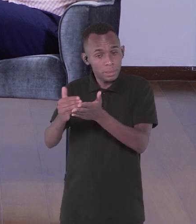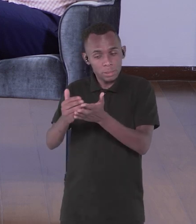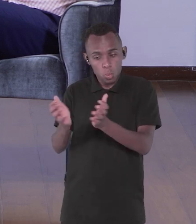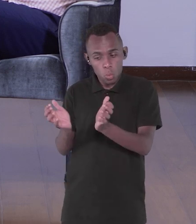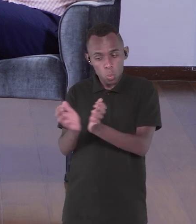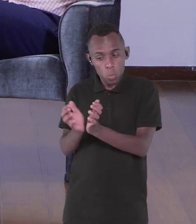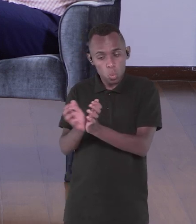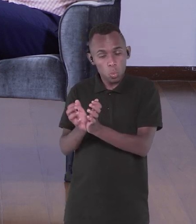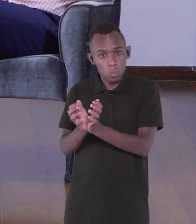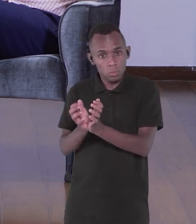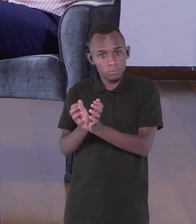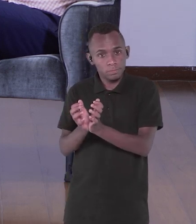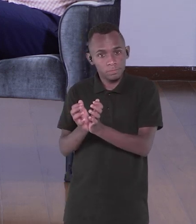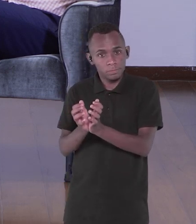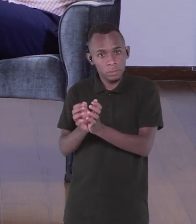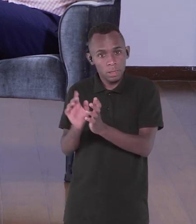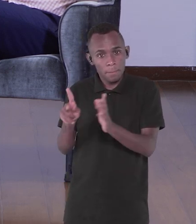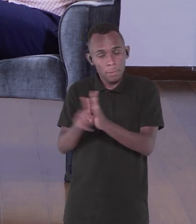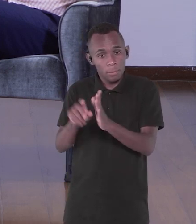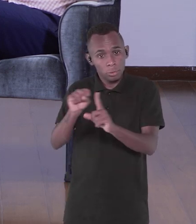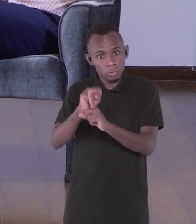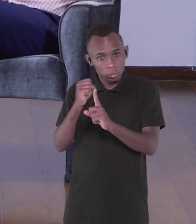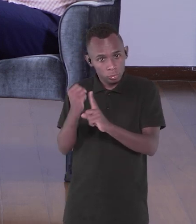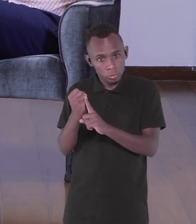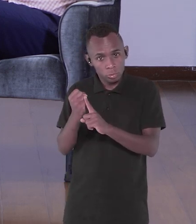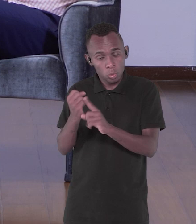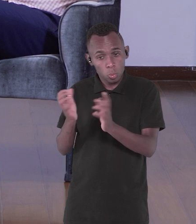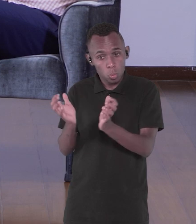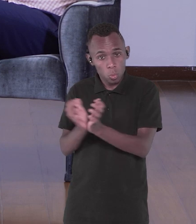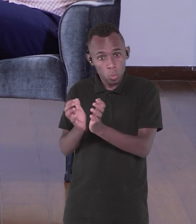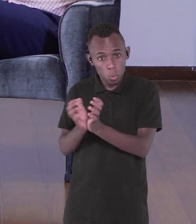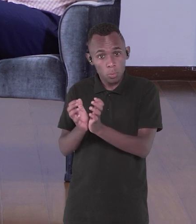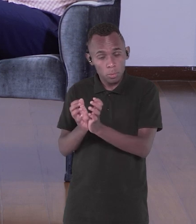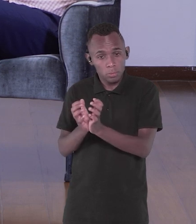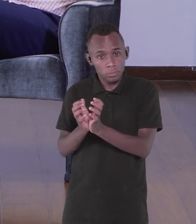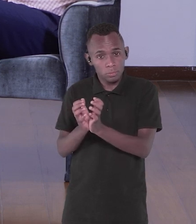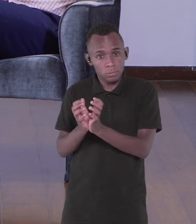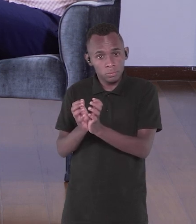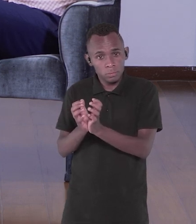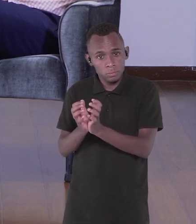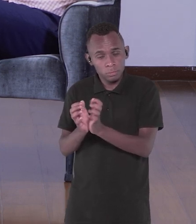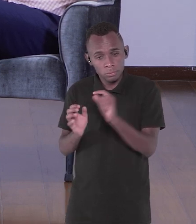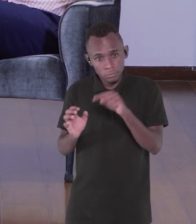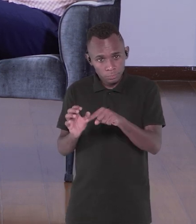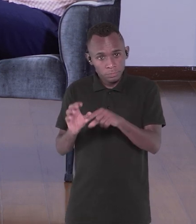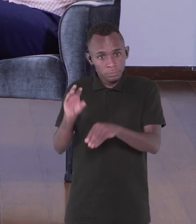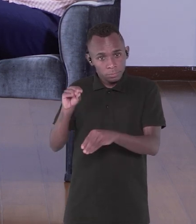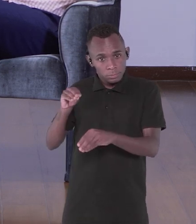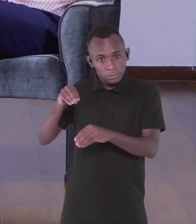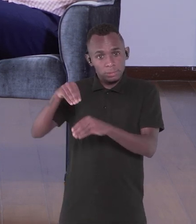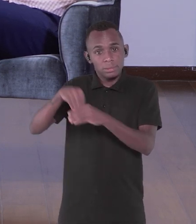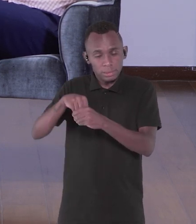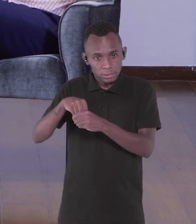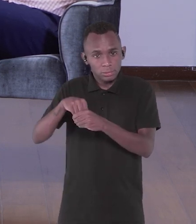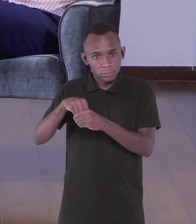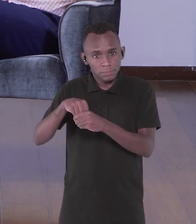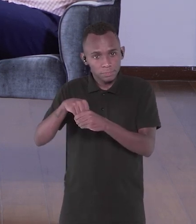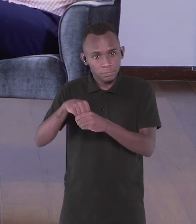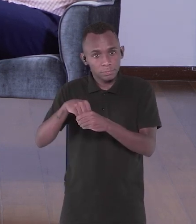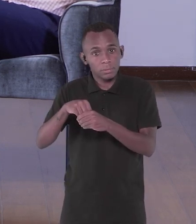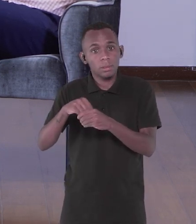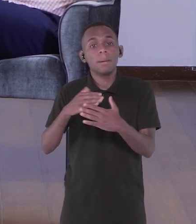sociedade, num grupo pequeno daquele, vamos dizer assim, daquele grupo